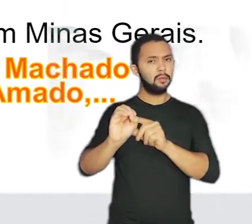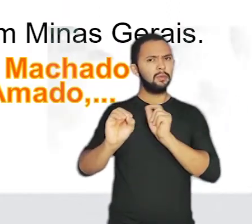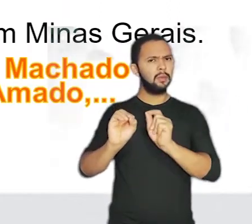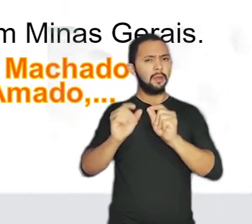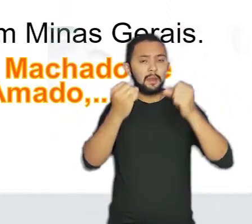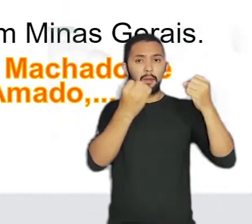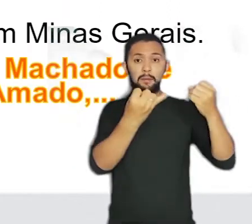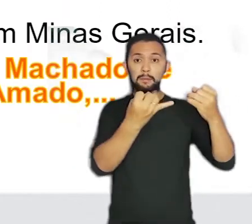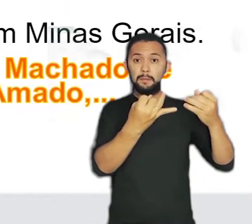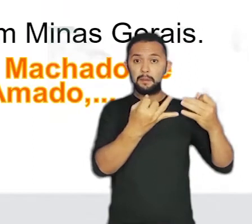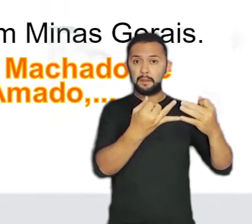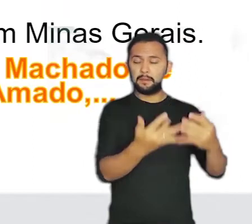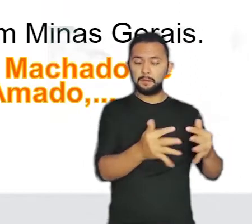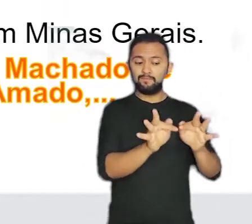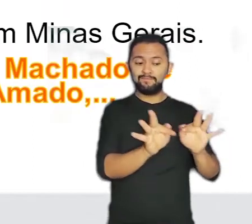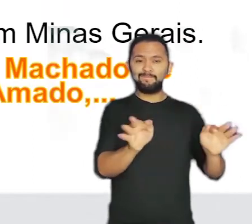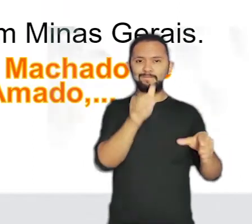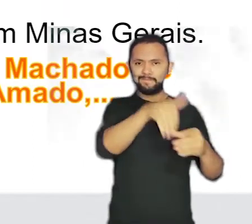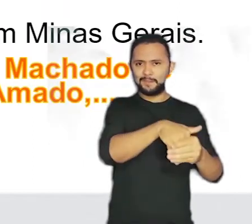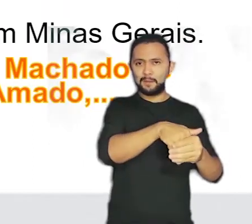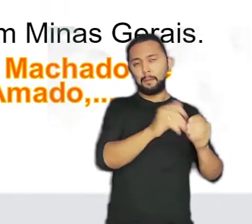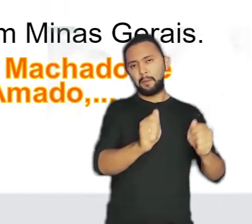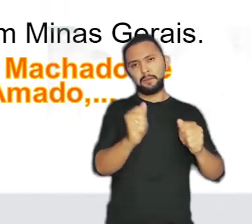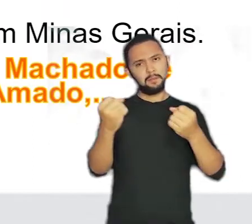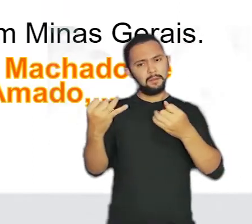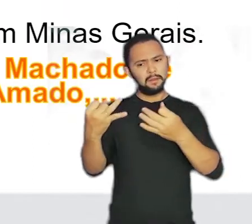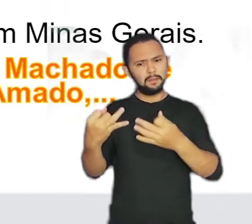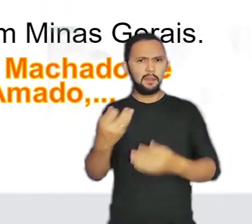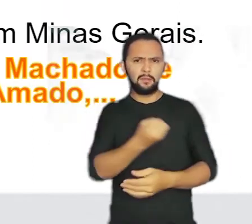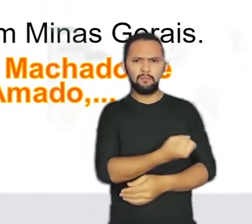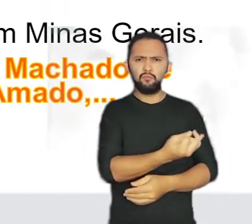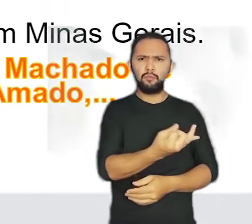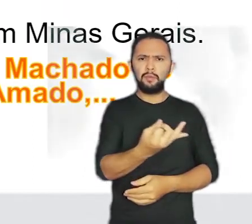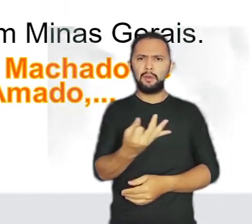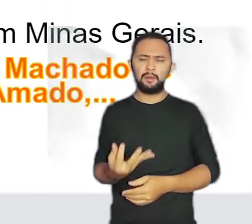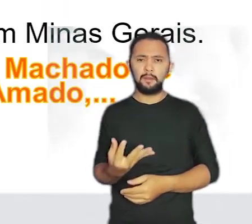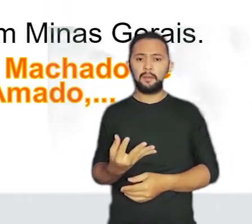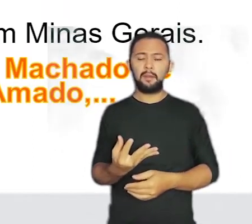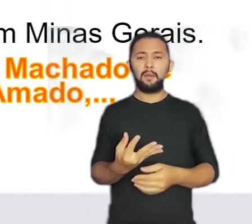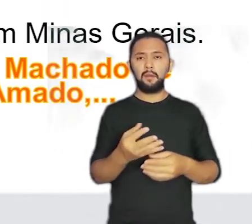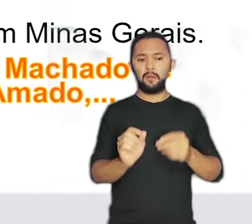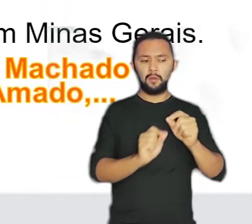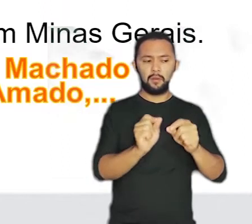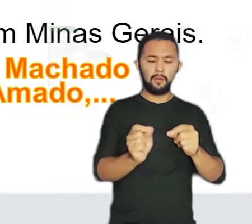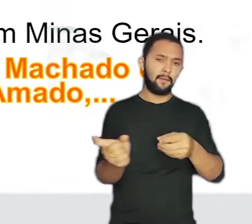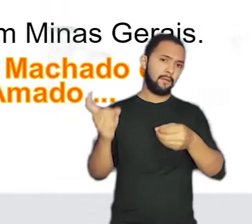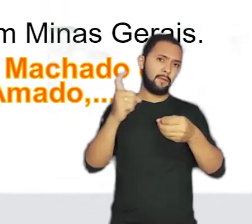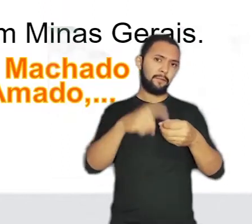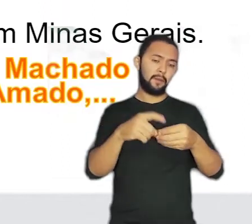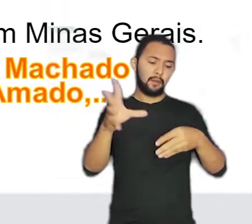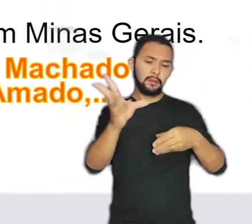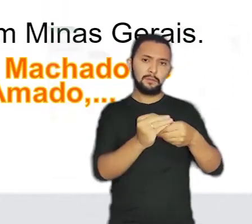oração, tá? Assim, um aposto ele pode ser explicativo, enumerativo, especificativo, recapitulativo ou